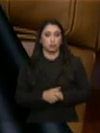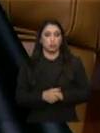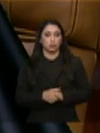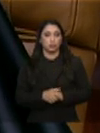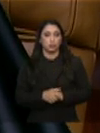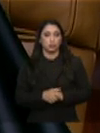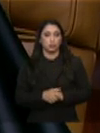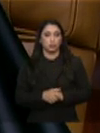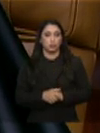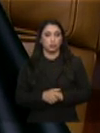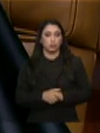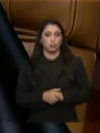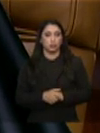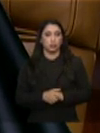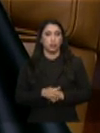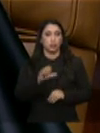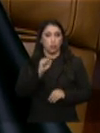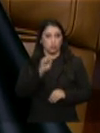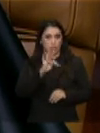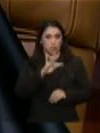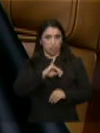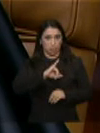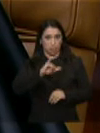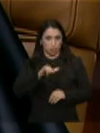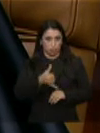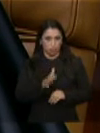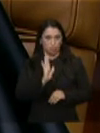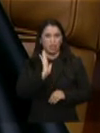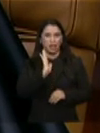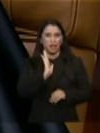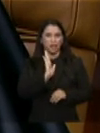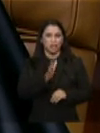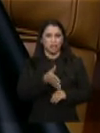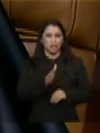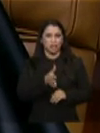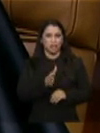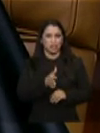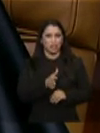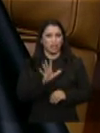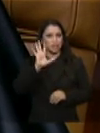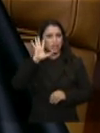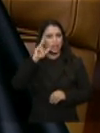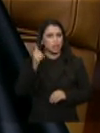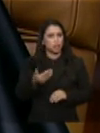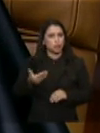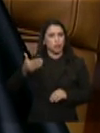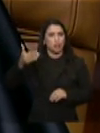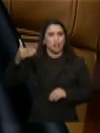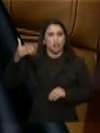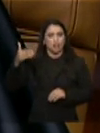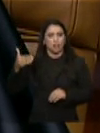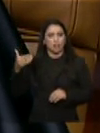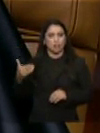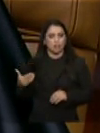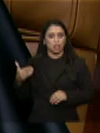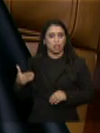O Superior Tribunal de Justiça já tinha decidido a mesma controvérsia